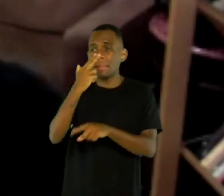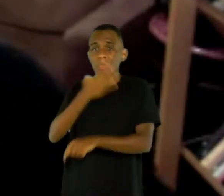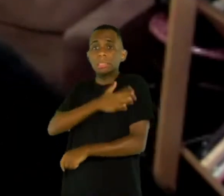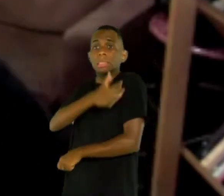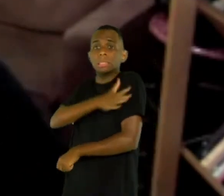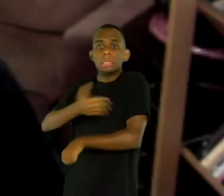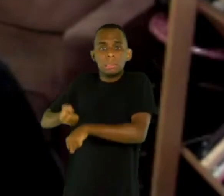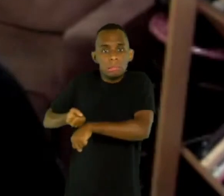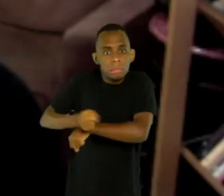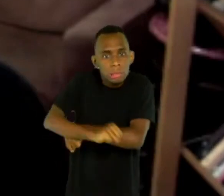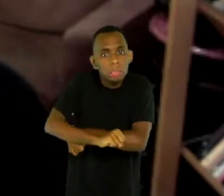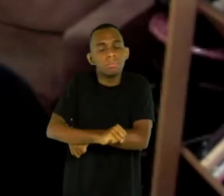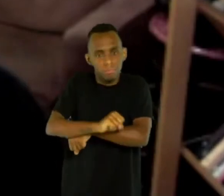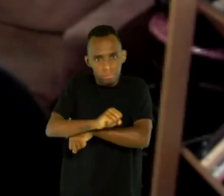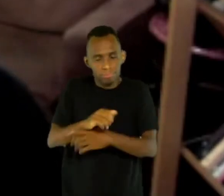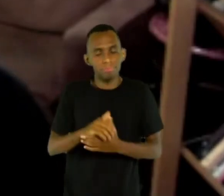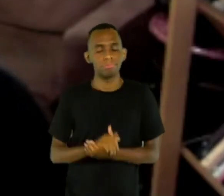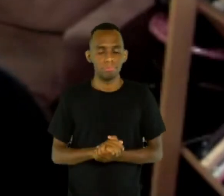racismo.